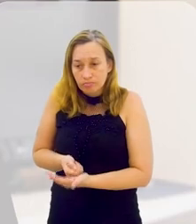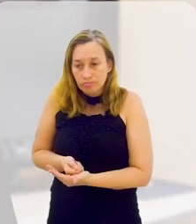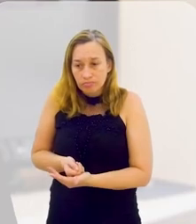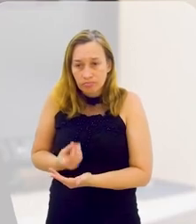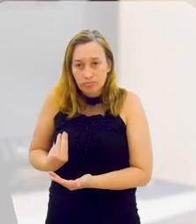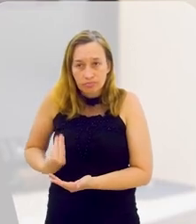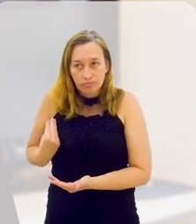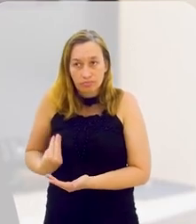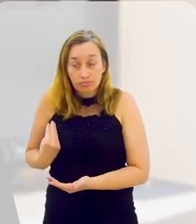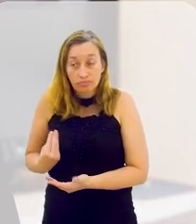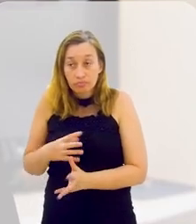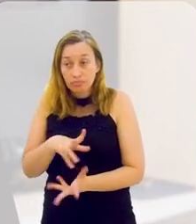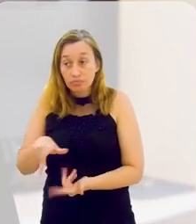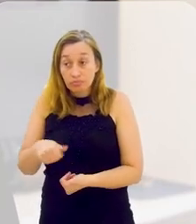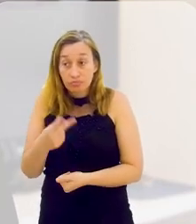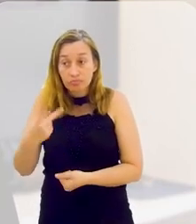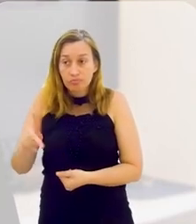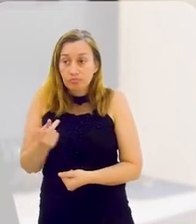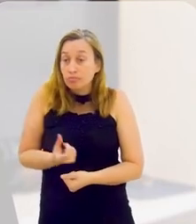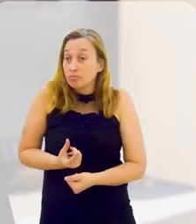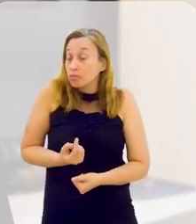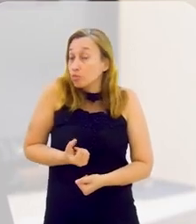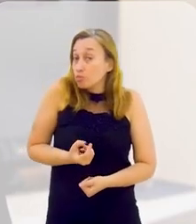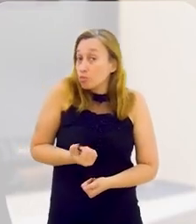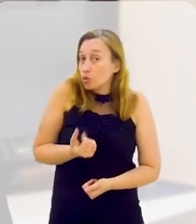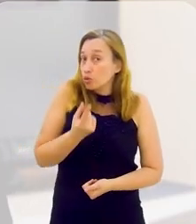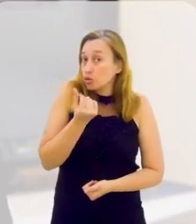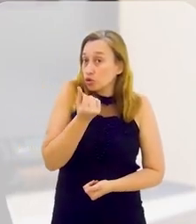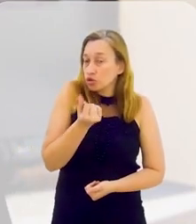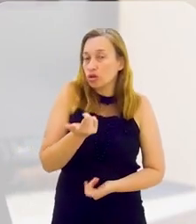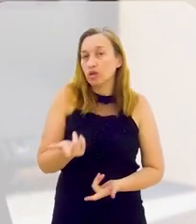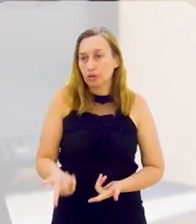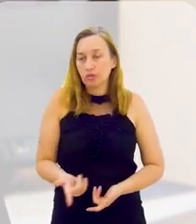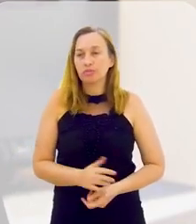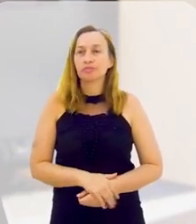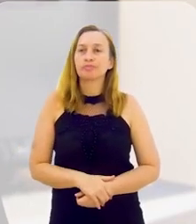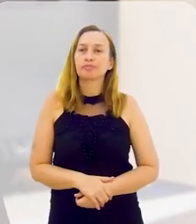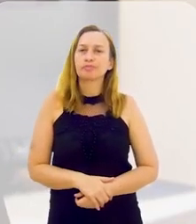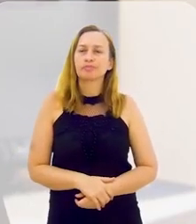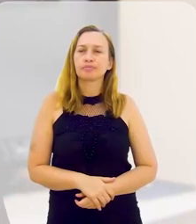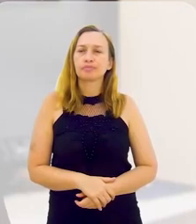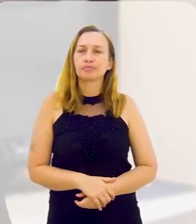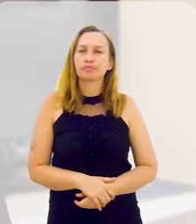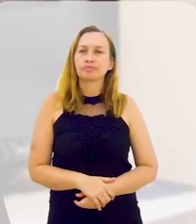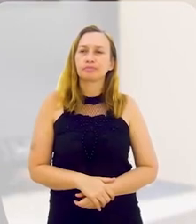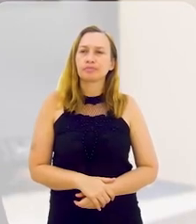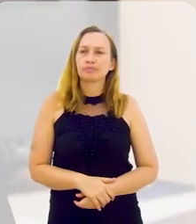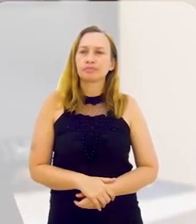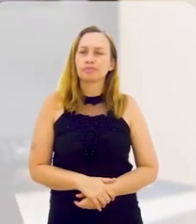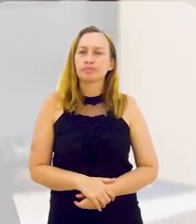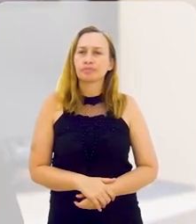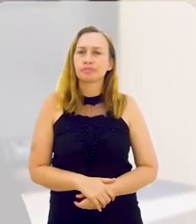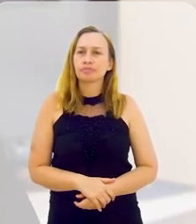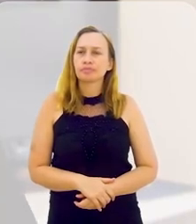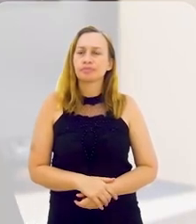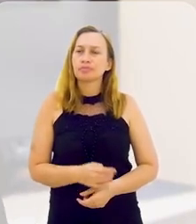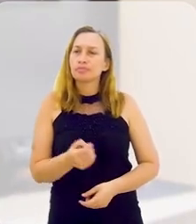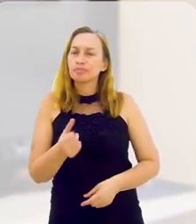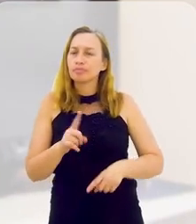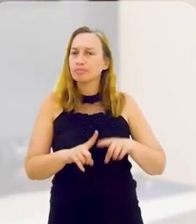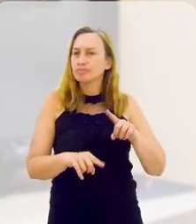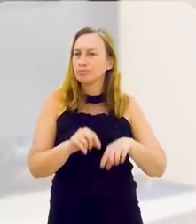obrigadas a encarar, quer dizer, o mundo delas, e com poucos recursos psíquicos, com